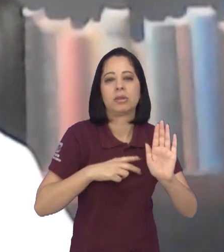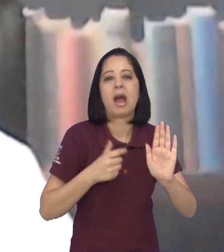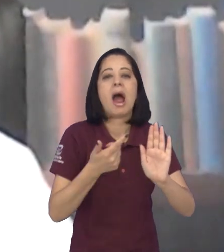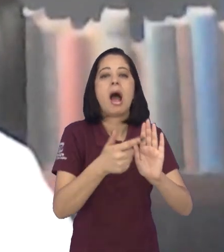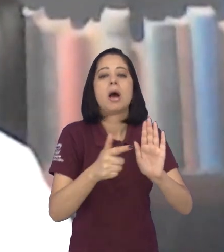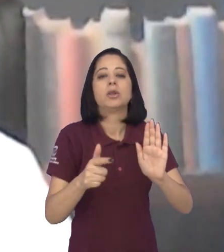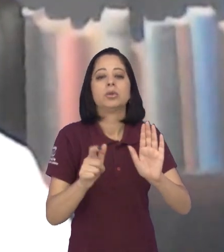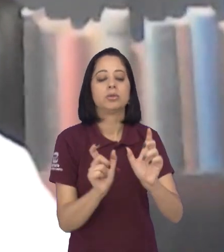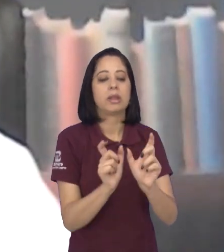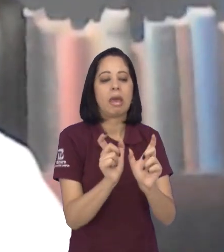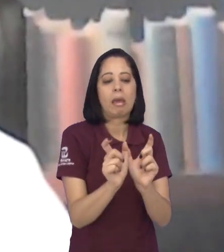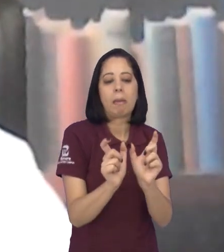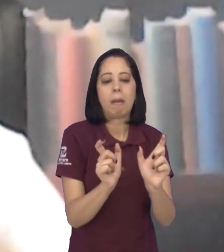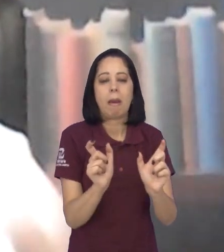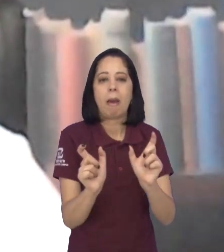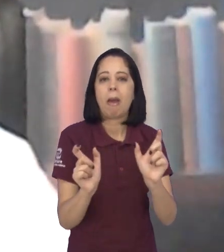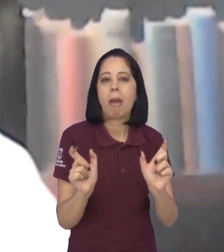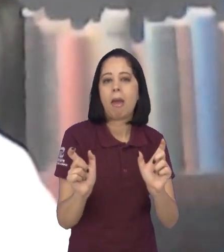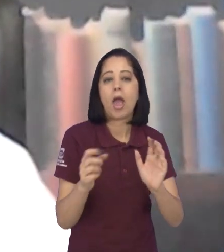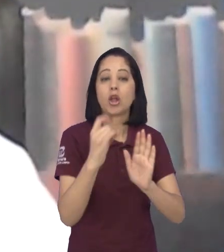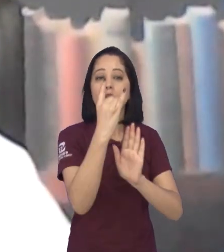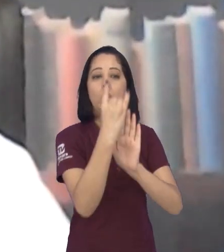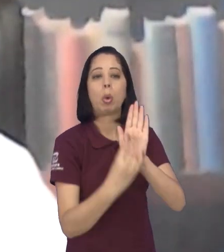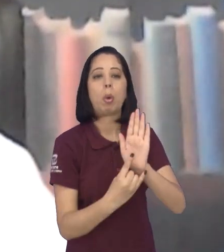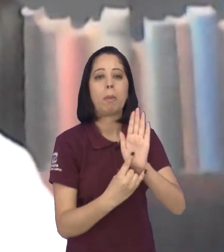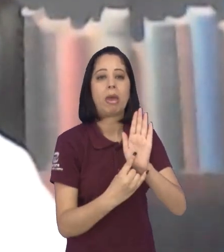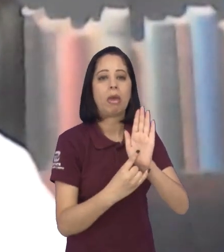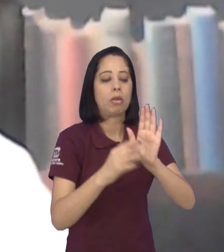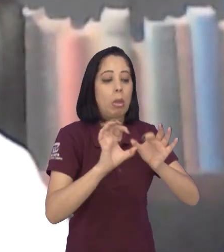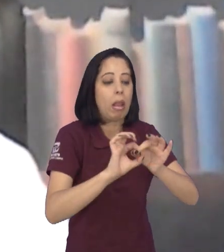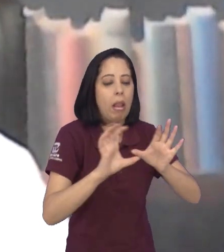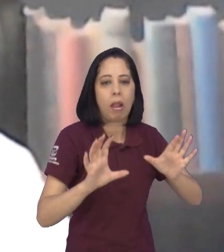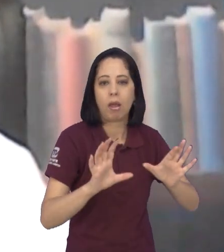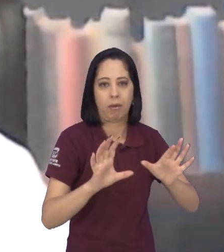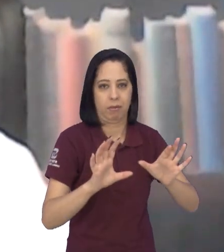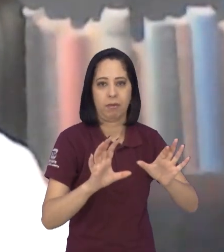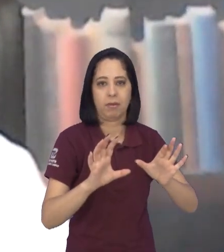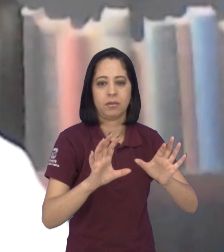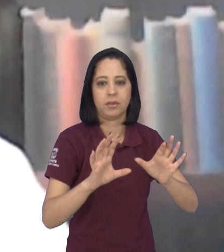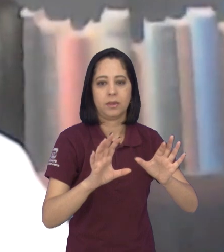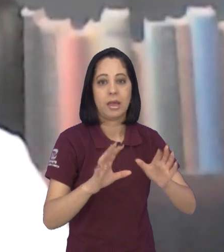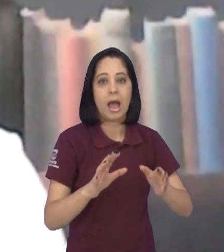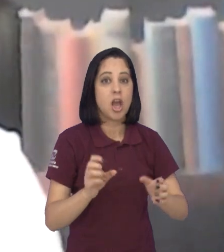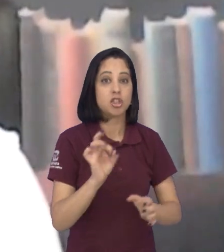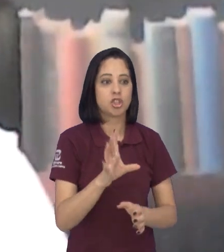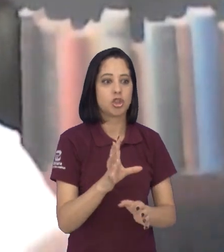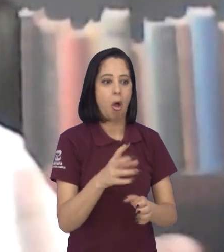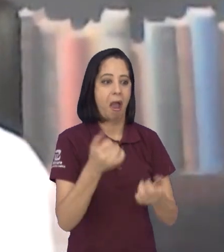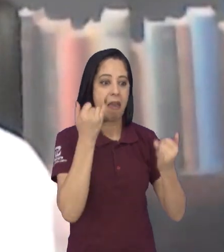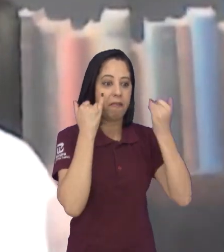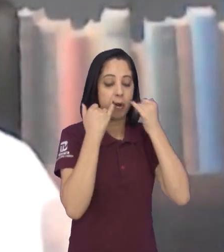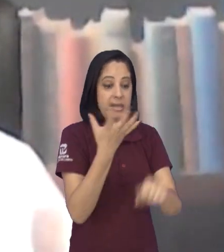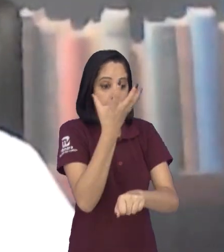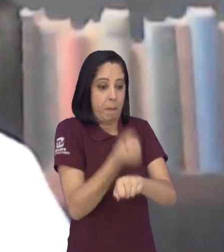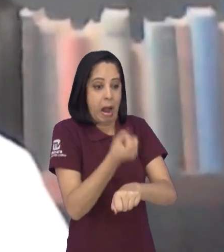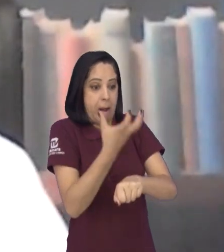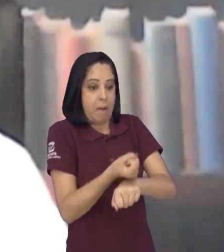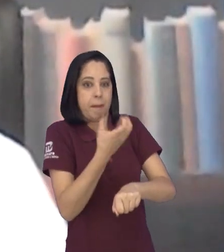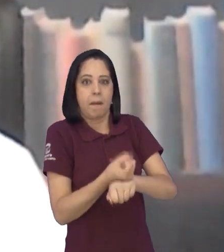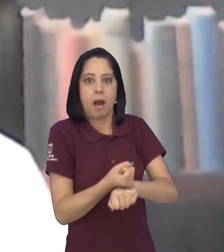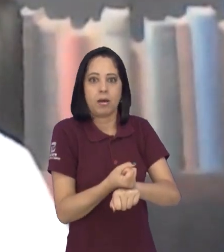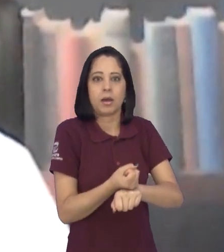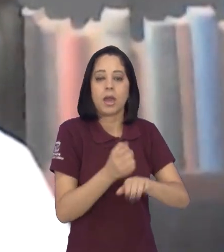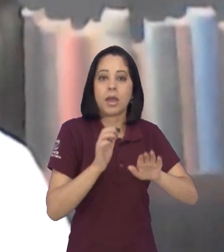técnicos de consentimento e, não possuindo, não deveria poder coletar os dados. Então, essa ausência